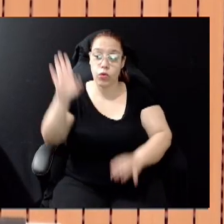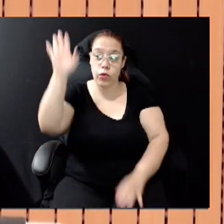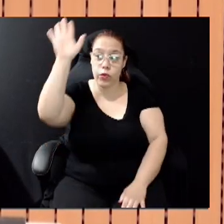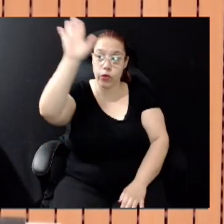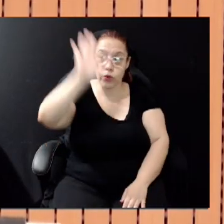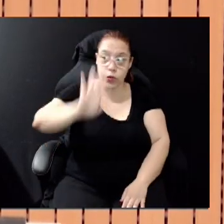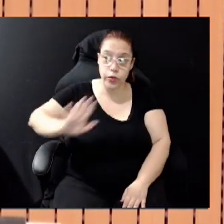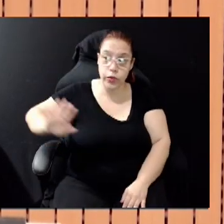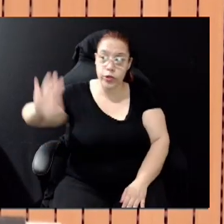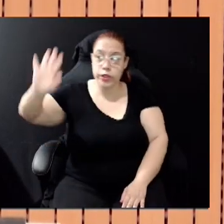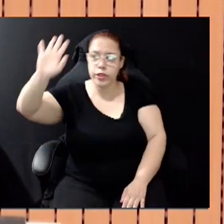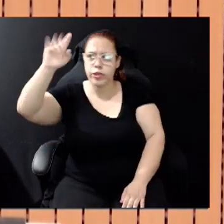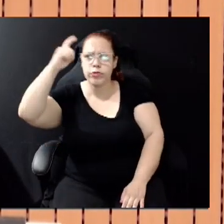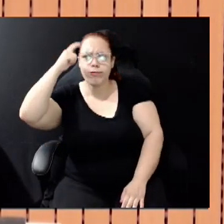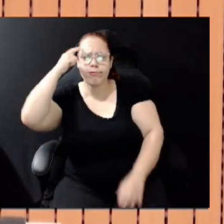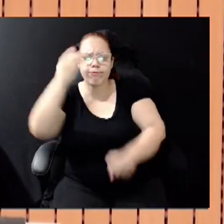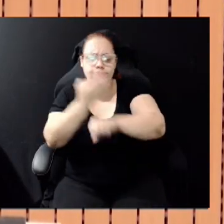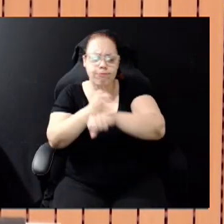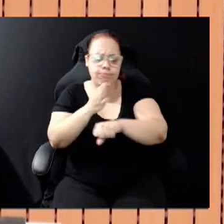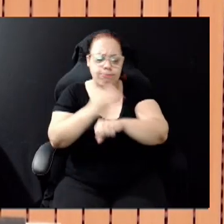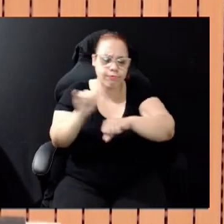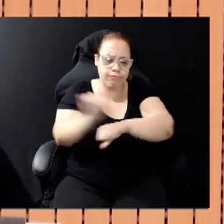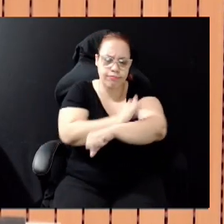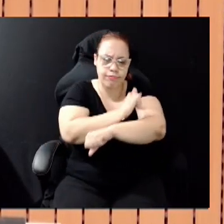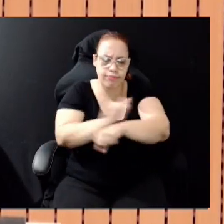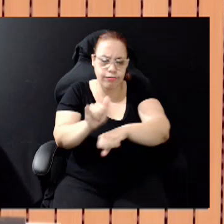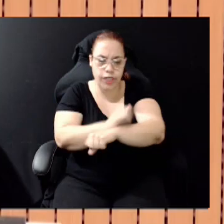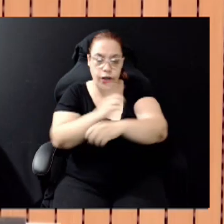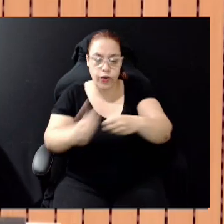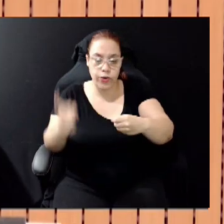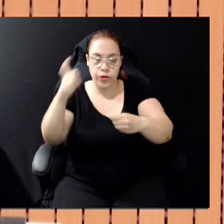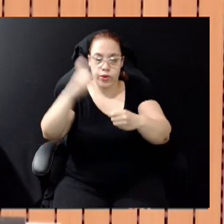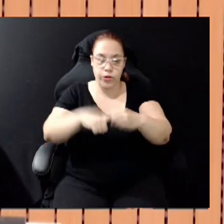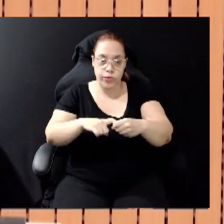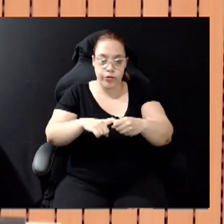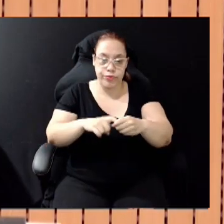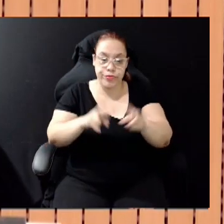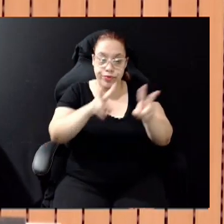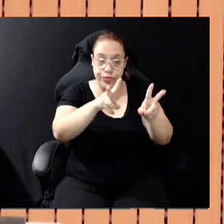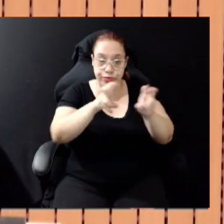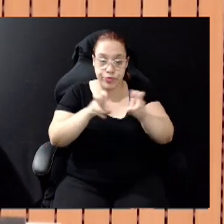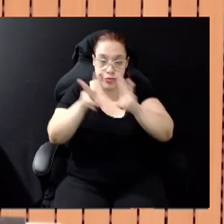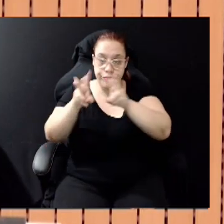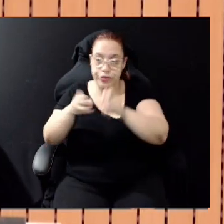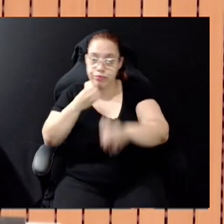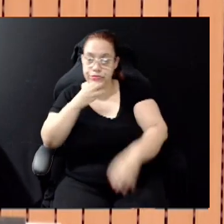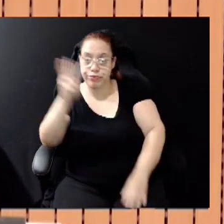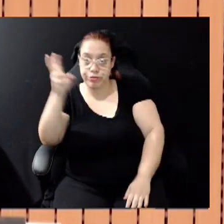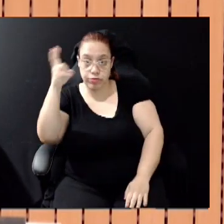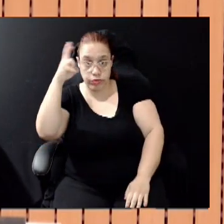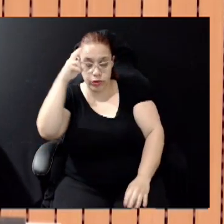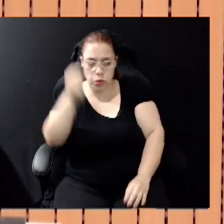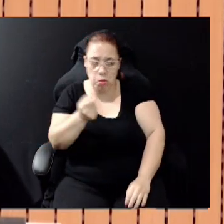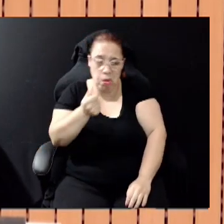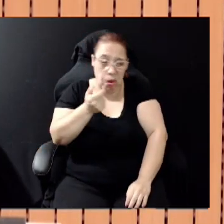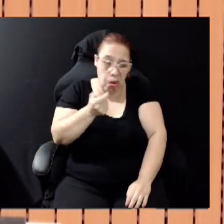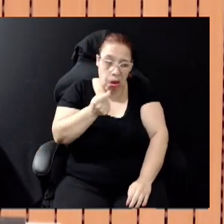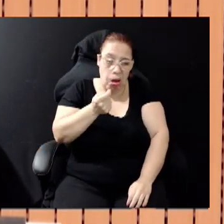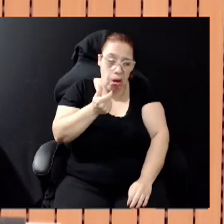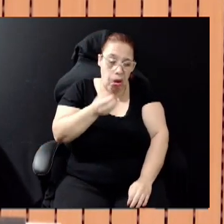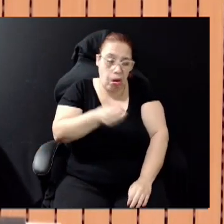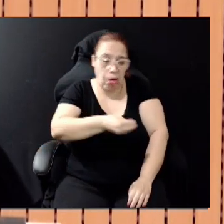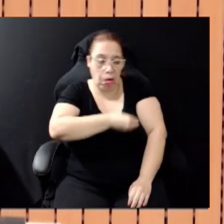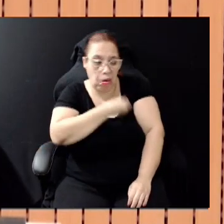pensar práticas e estratégias voltadas para essa categoria de bem cultural ainda pouco explorado e com